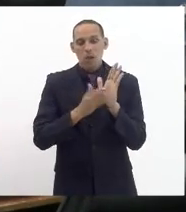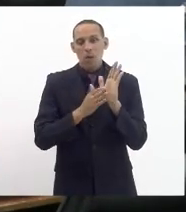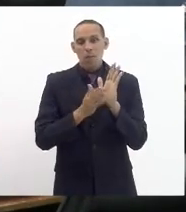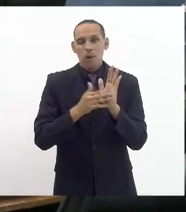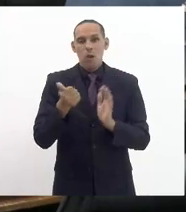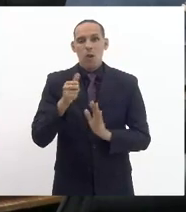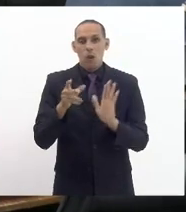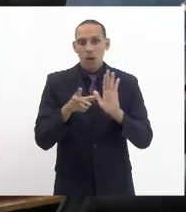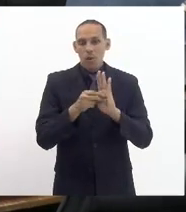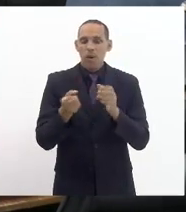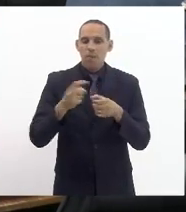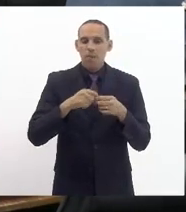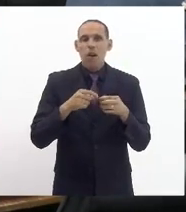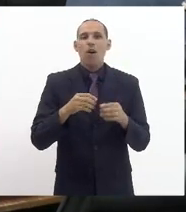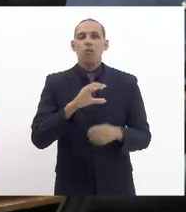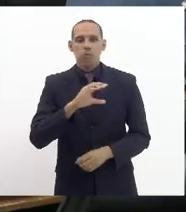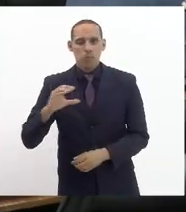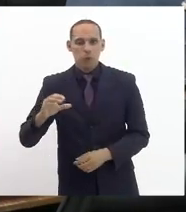emendas e retorna às comissões.